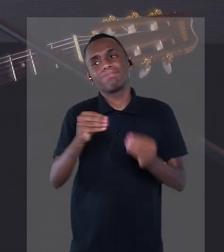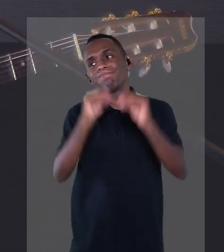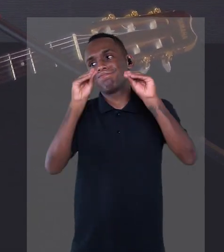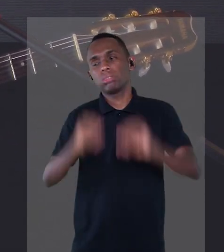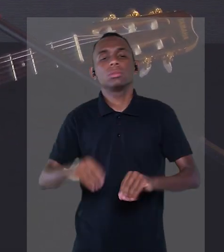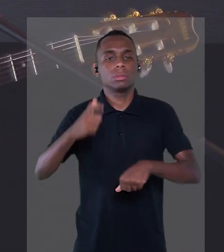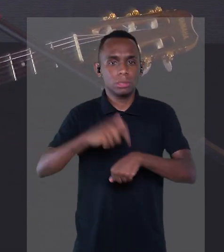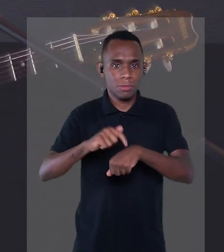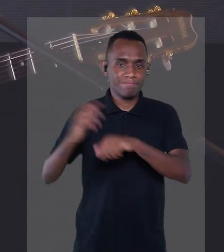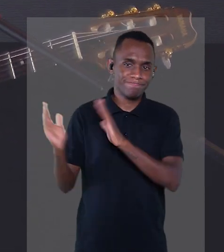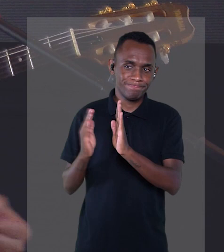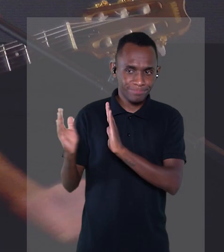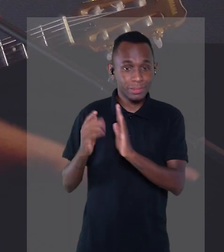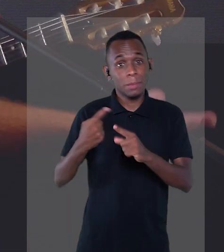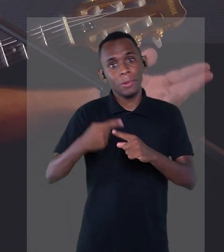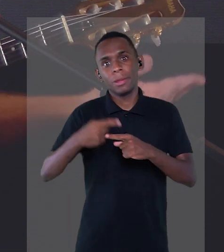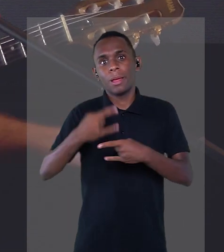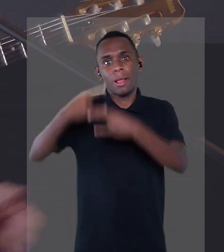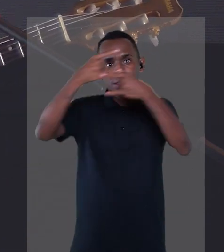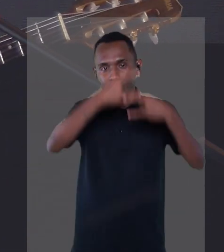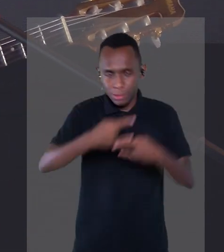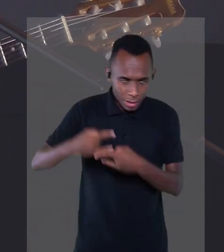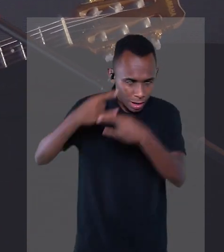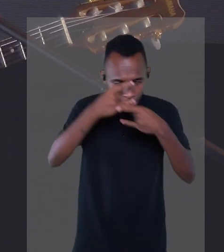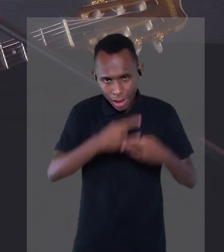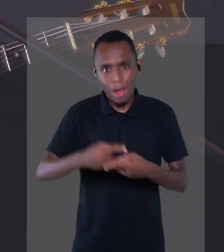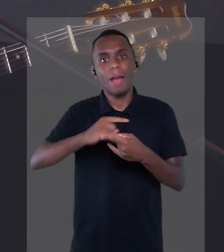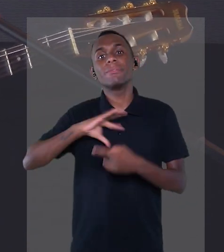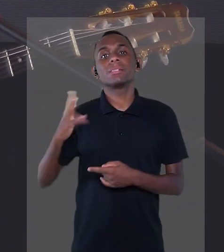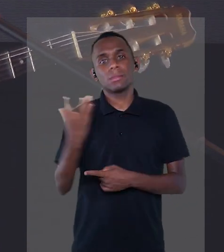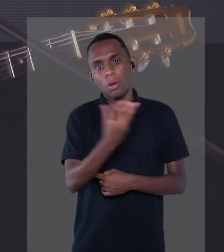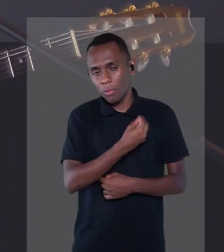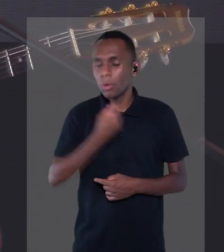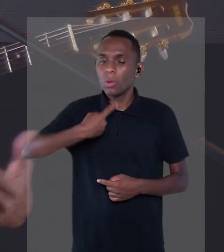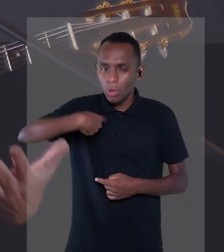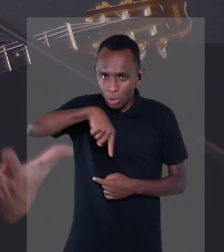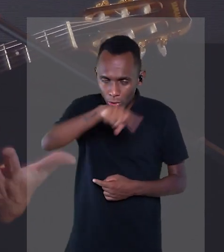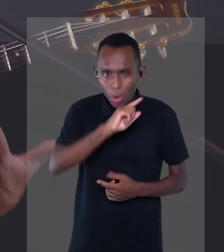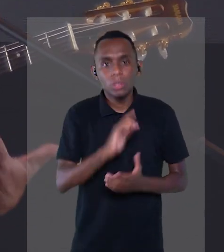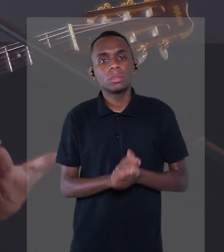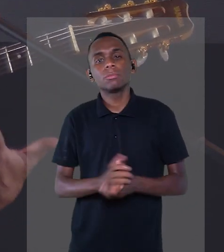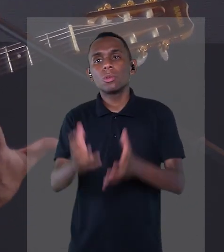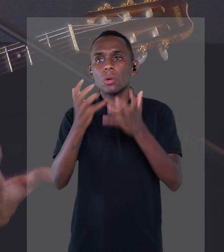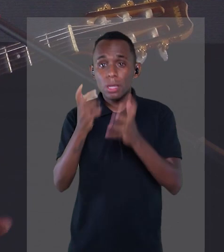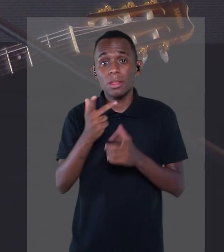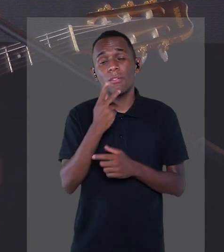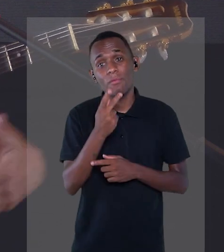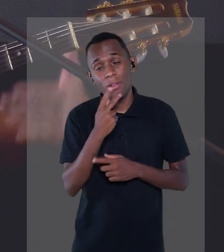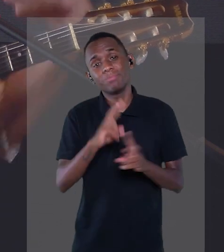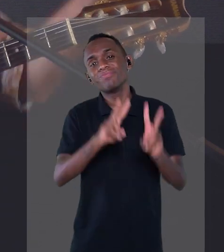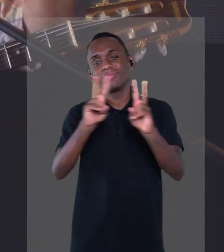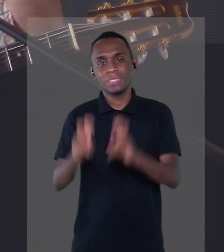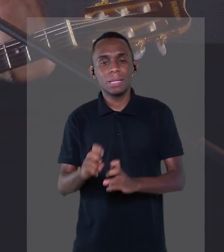nesse momento, que as lives nos salvaram, né, durante esse tempo todo. E eu queria mesmo falar um pouco